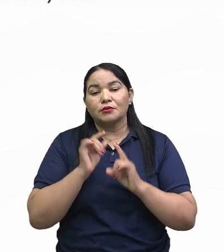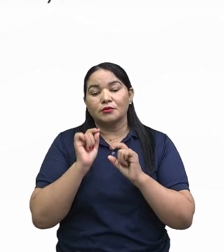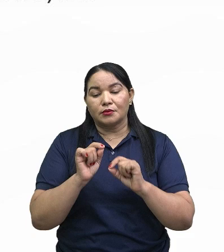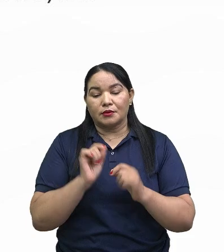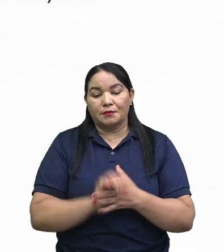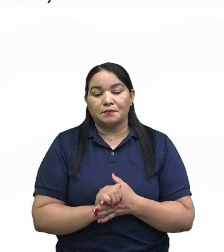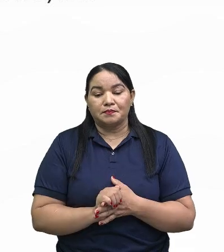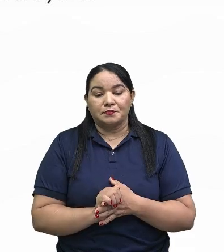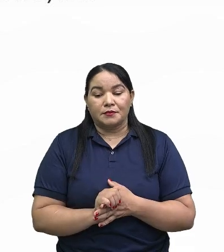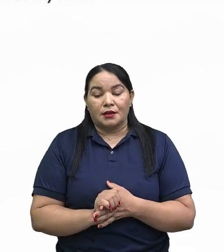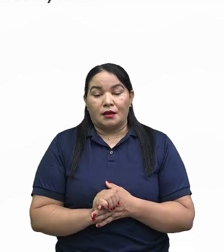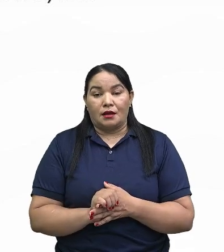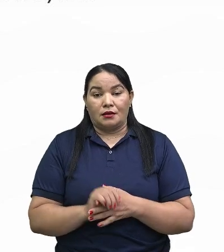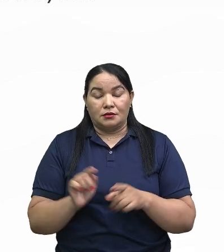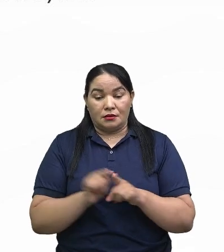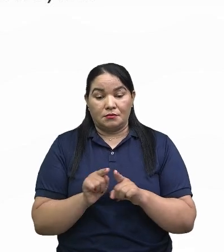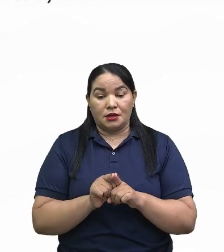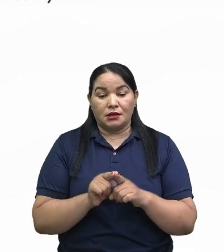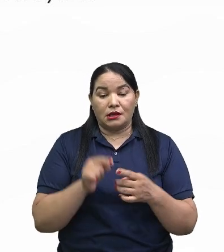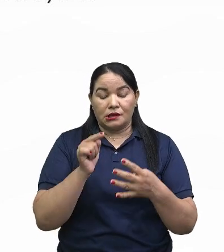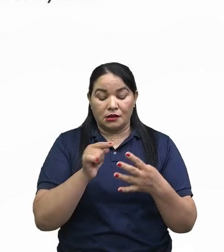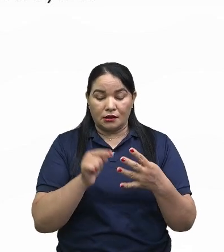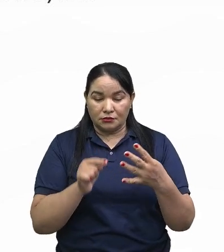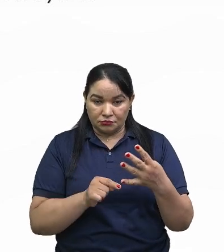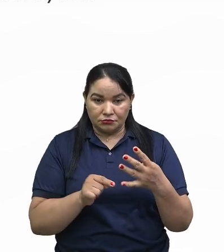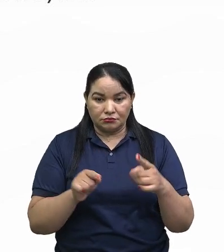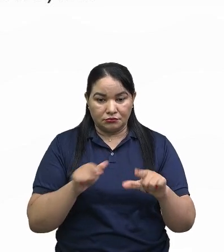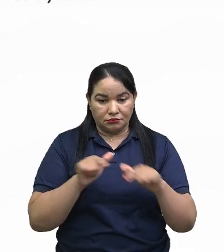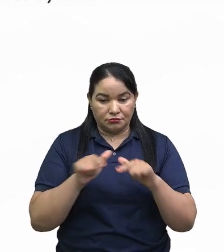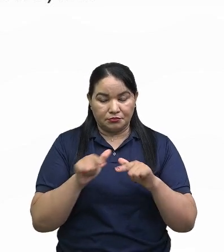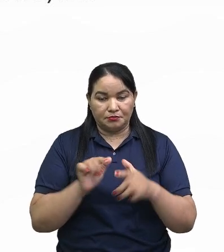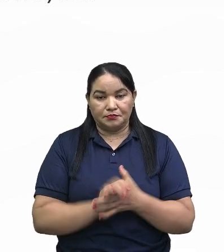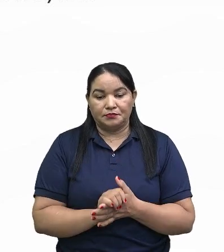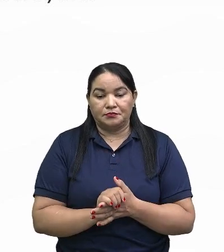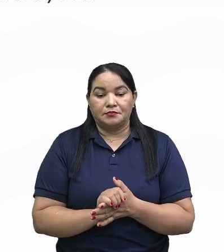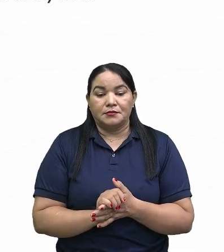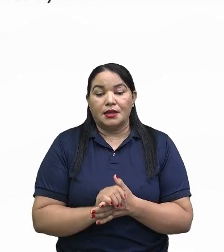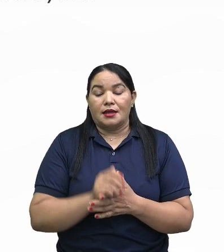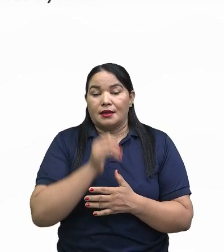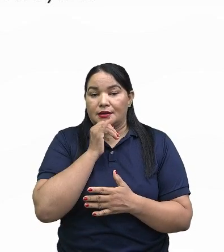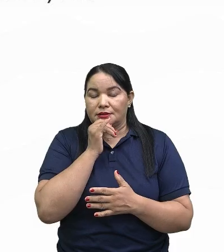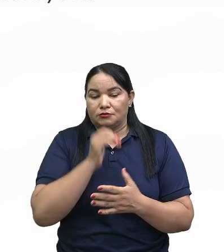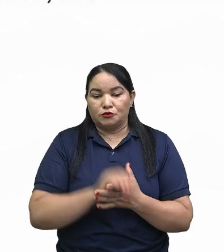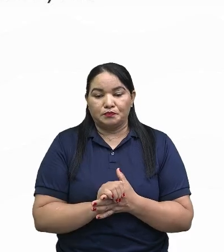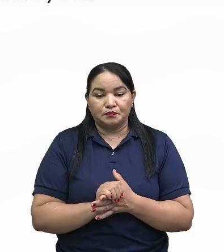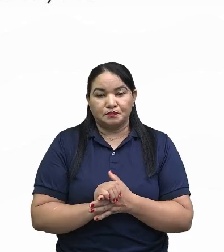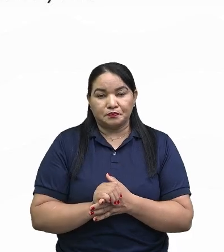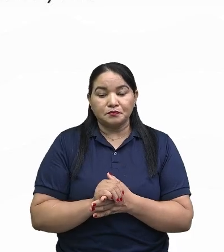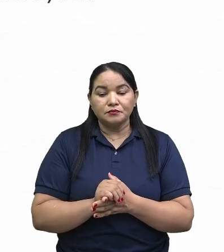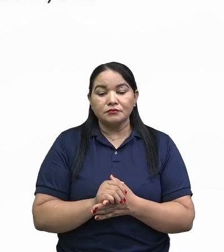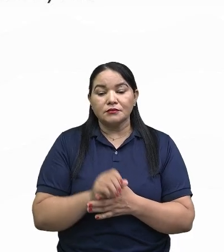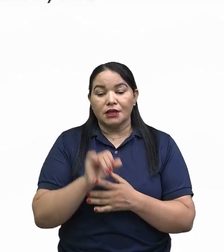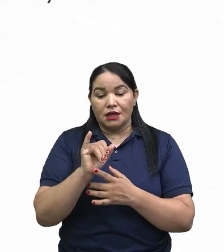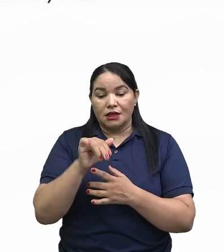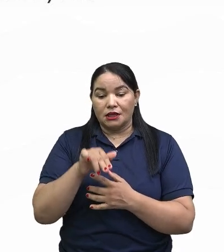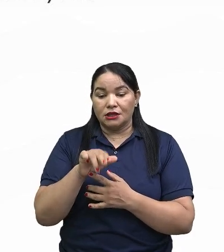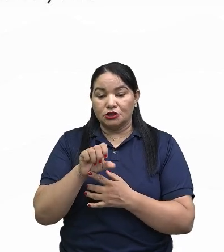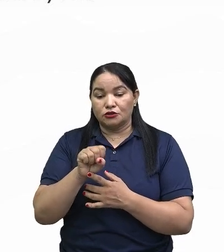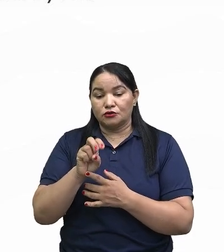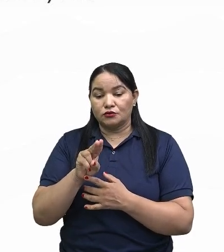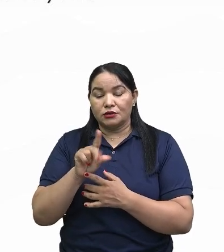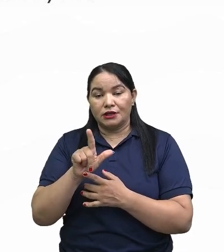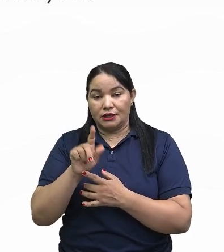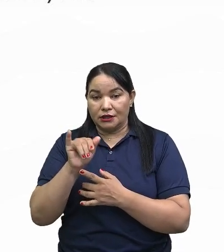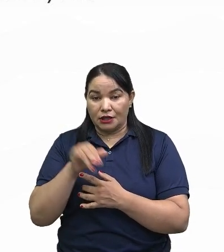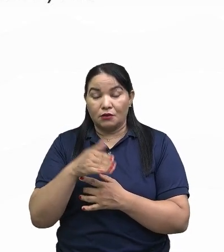gente vai observar a função de cada um deles. Né, a insulina, ela controla a entrada da glicose nas células e o